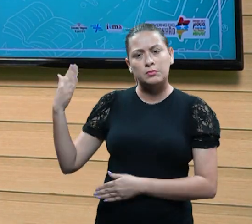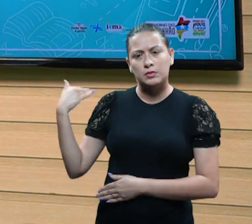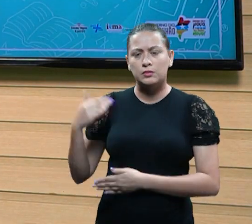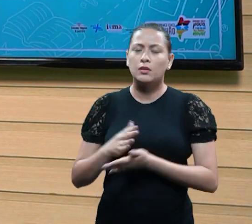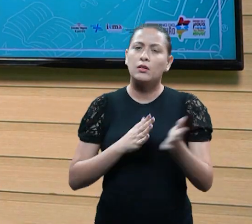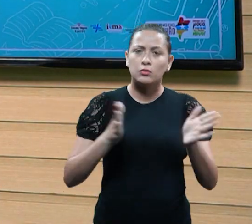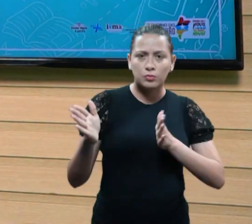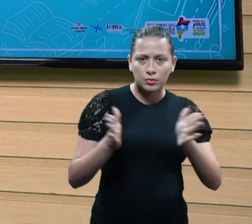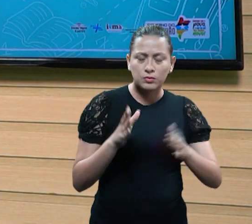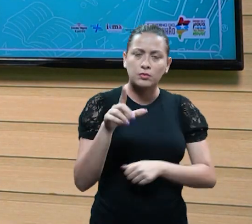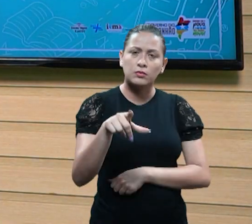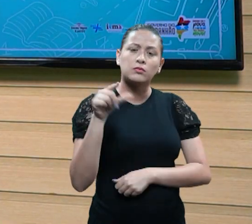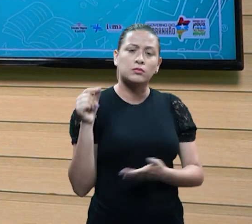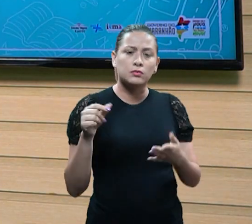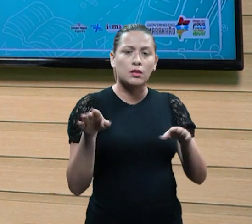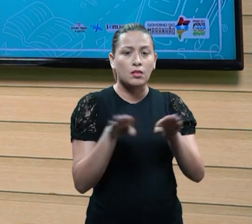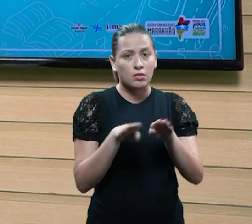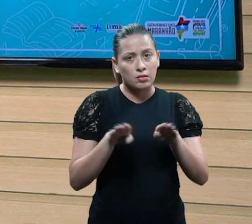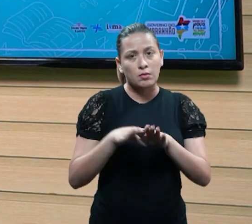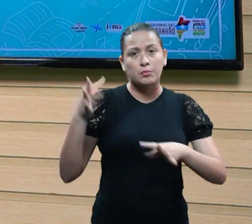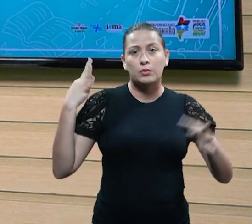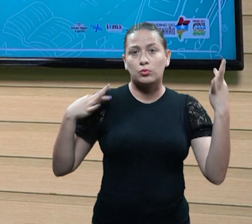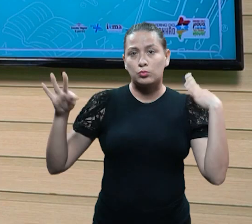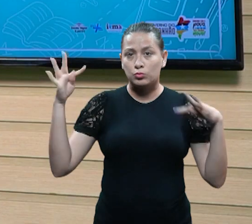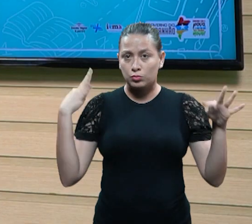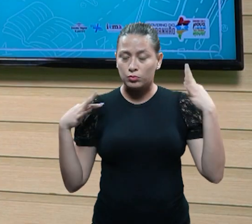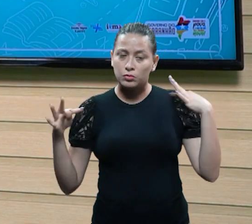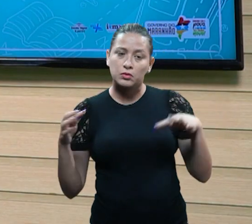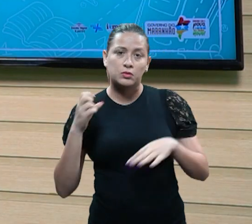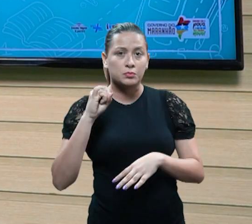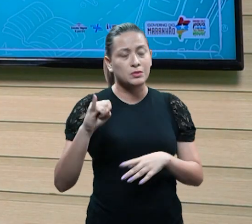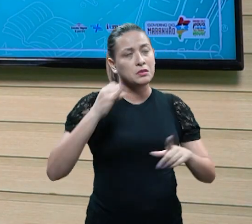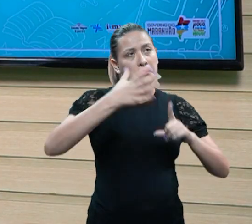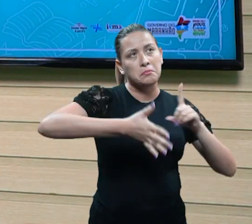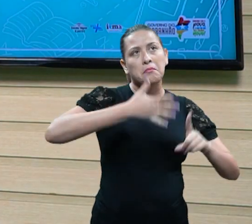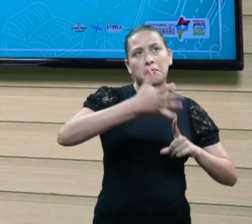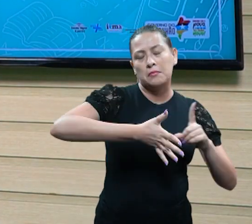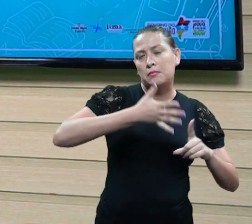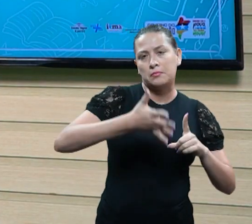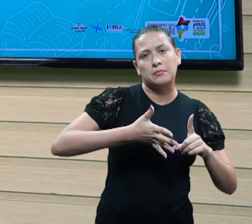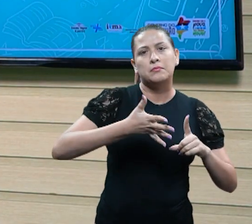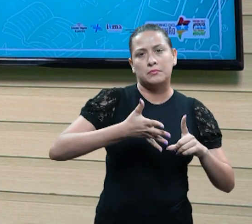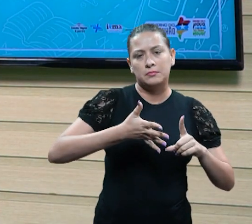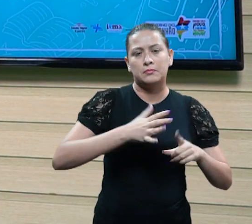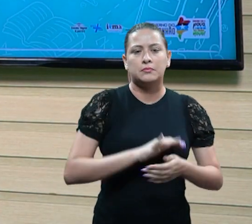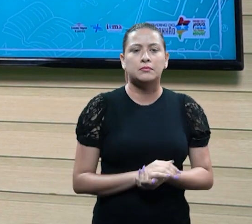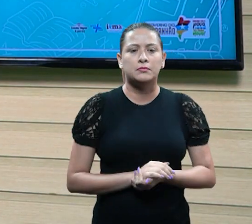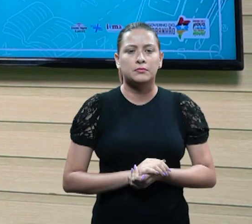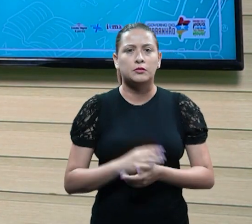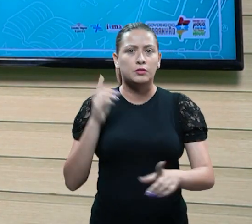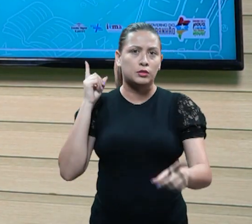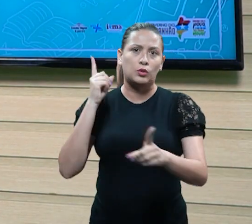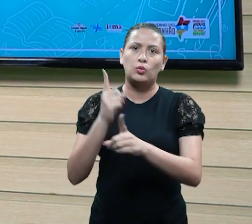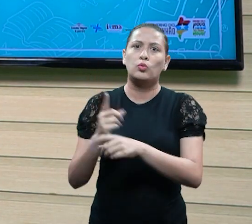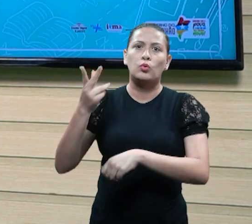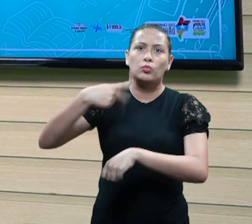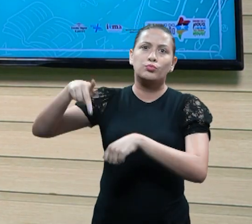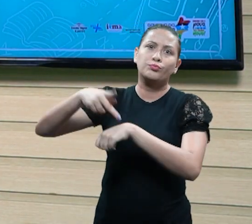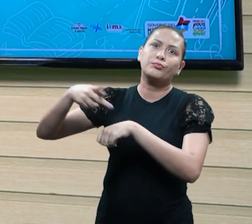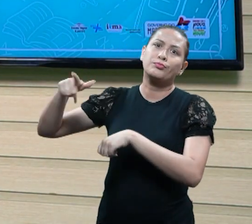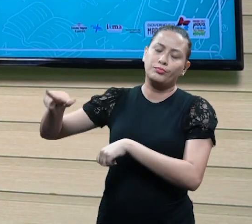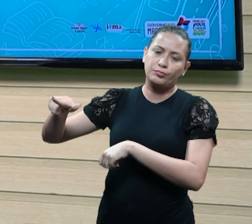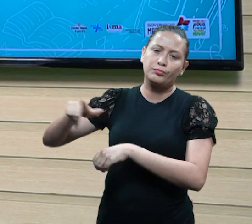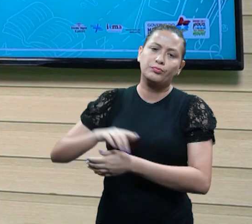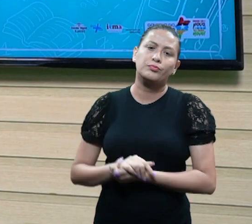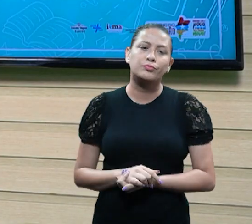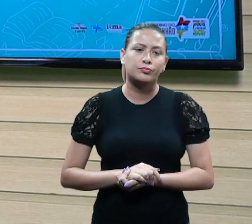facilidade de acesso, as condições turísticas. A gente tem que pensar, se a gente vai fazer uma palestra, vai ser um encontro internacional, o